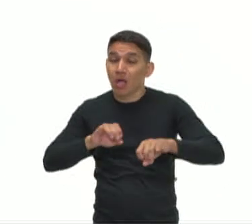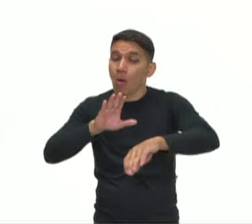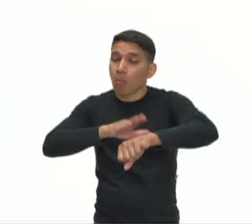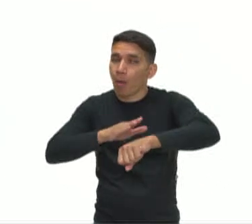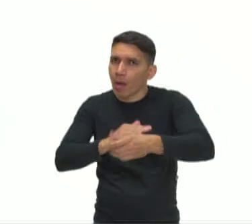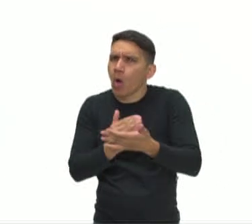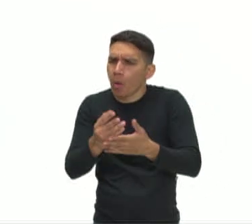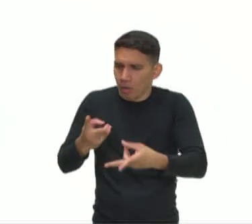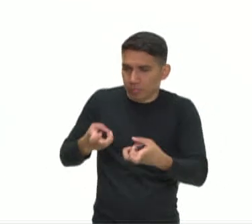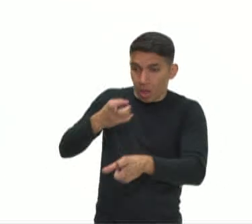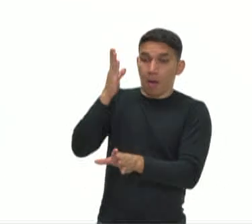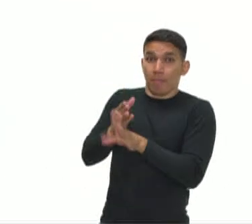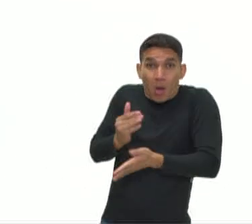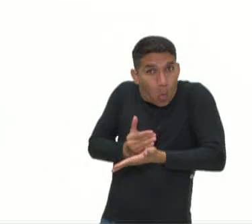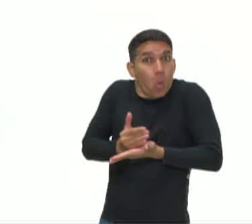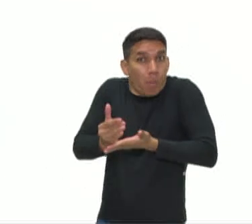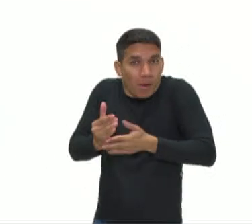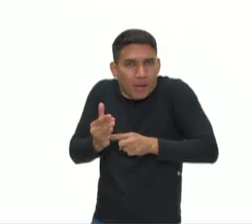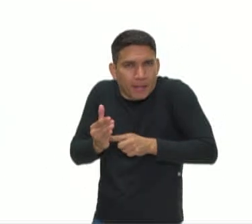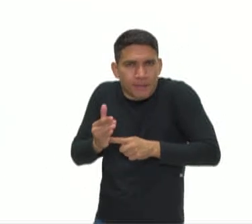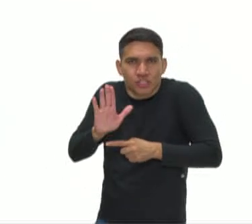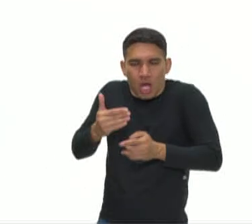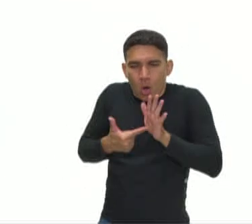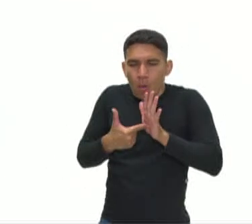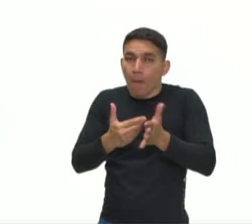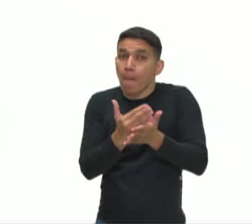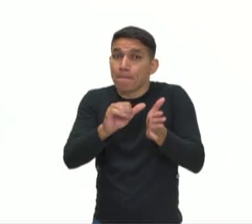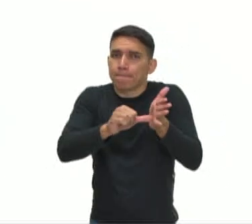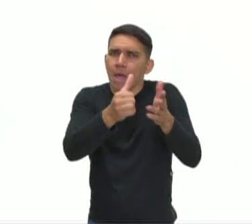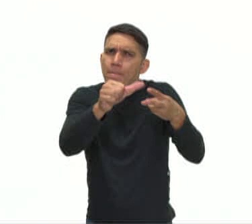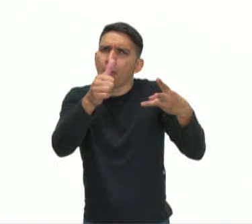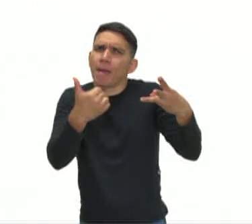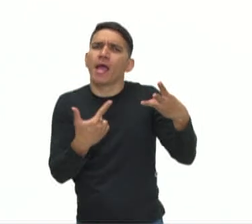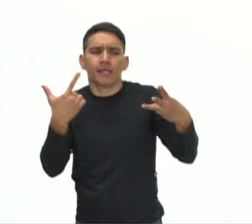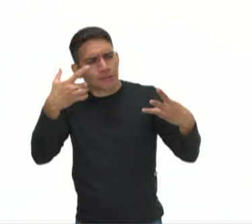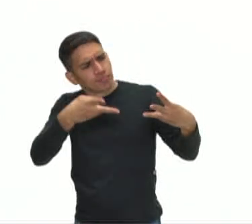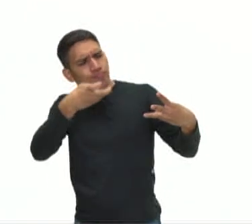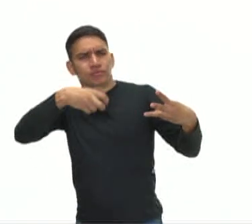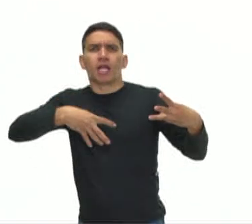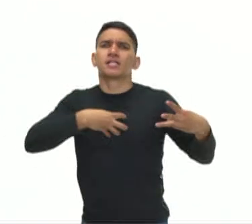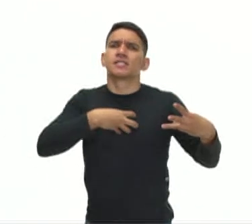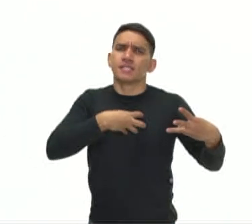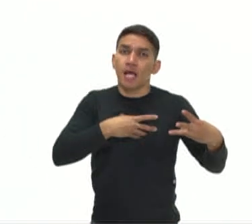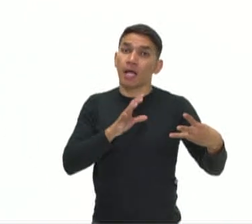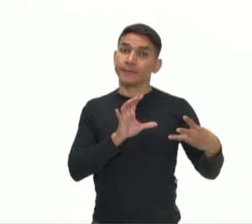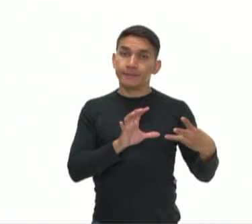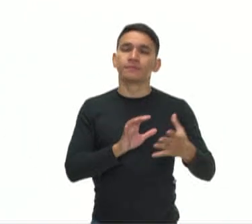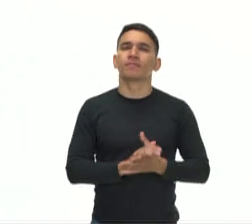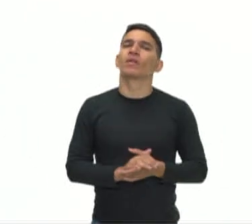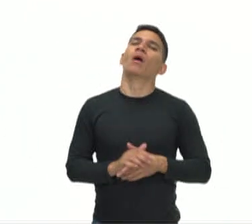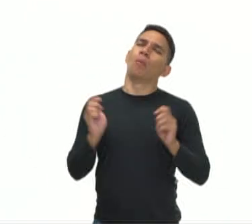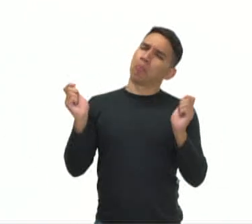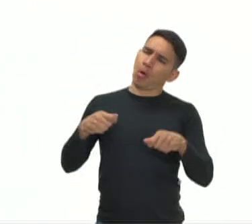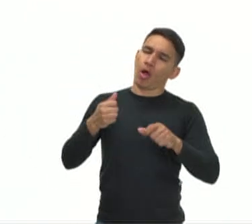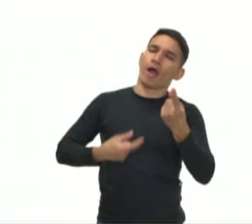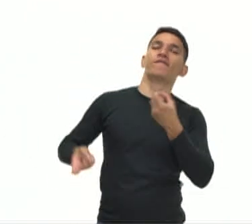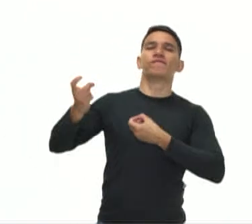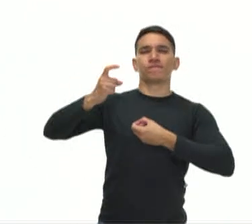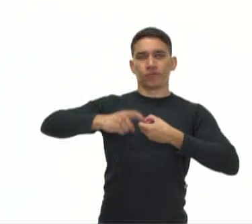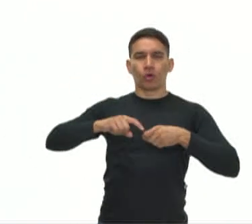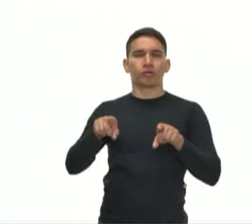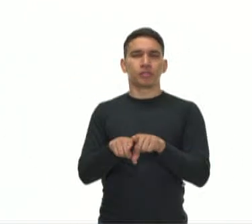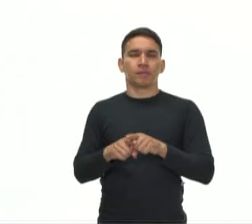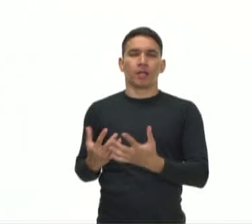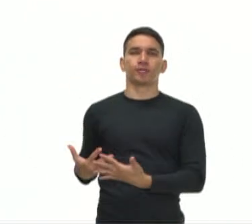no início, tá? Logo que apresenta os primeiros sintomas o paciente, é possível sim reverter esse